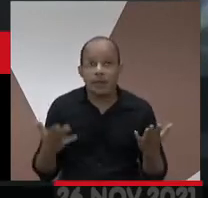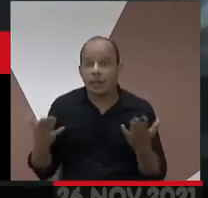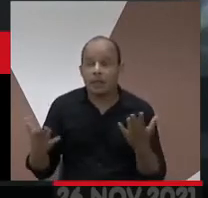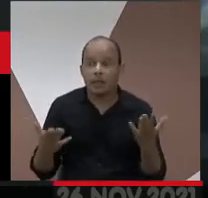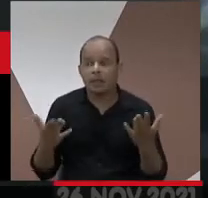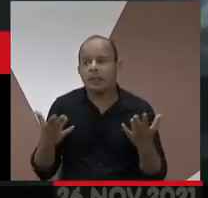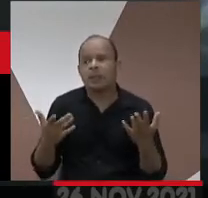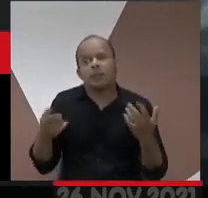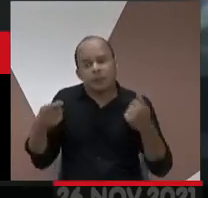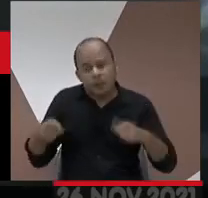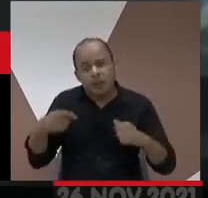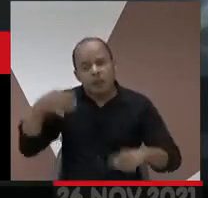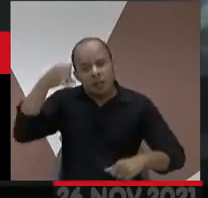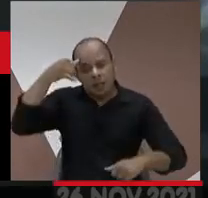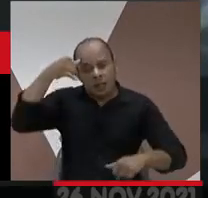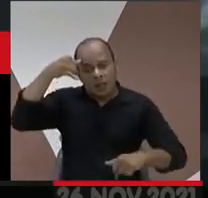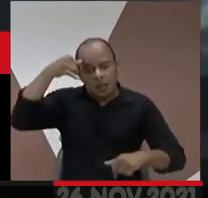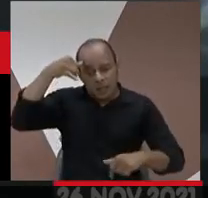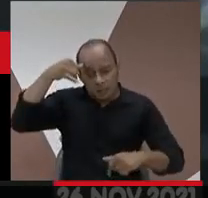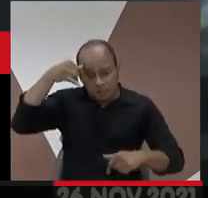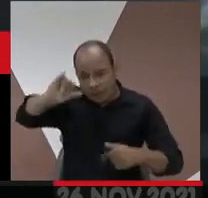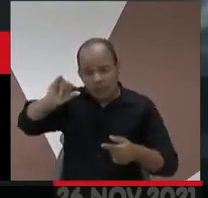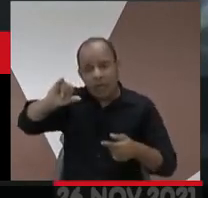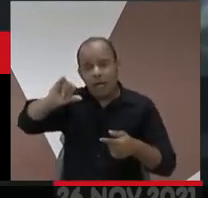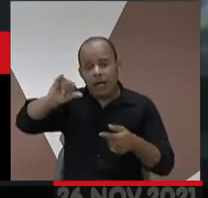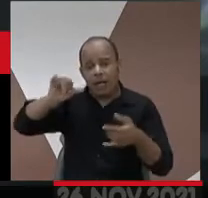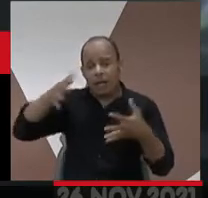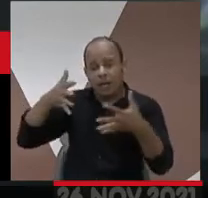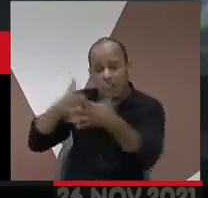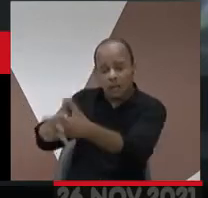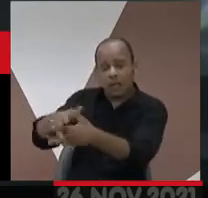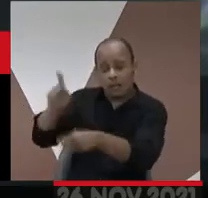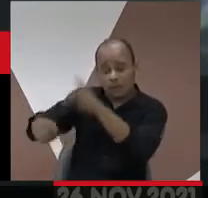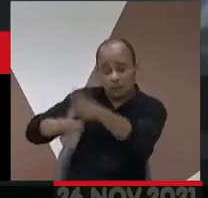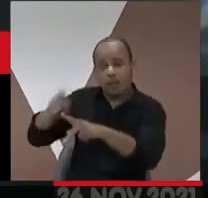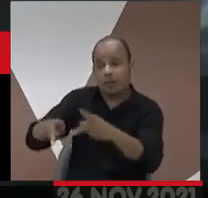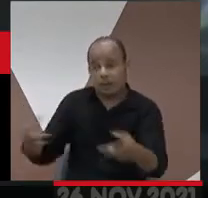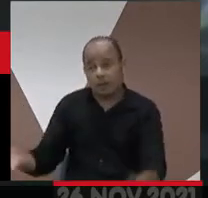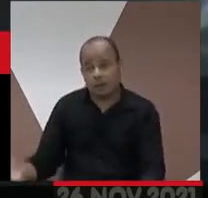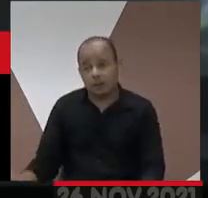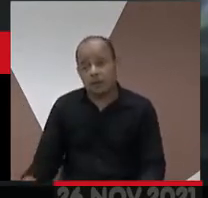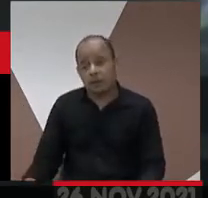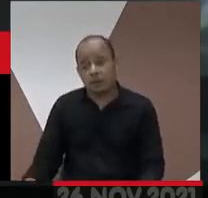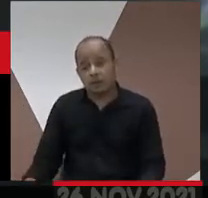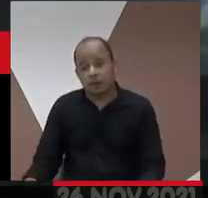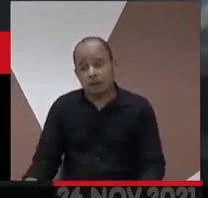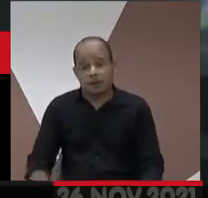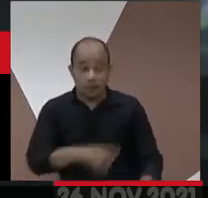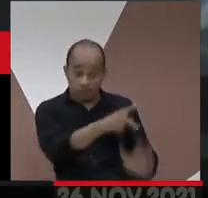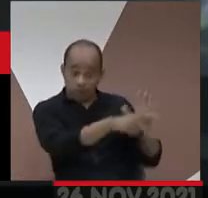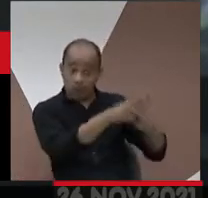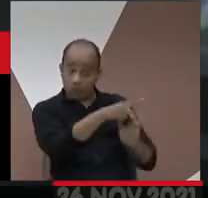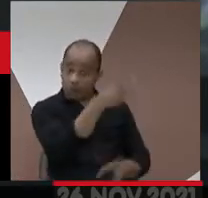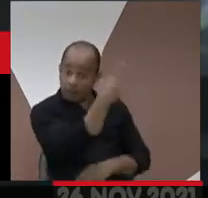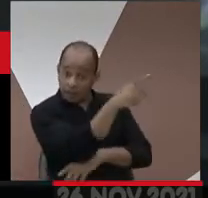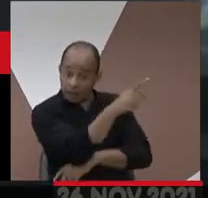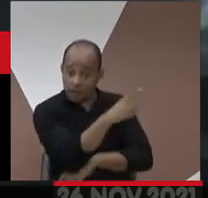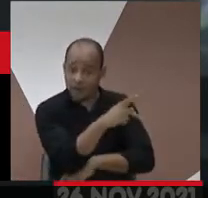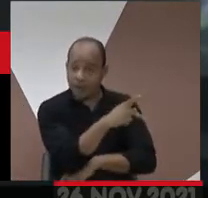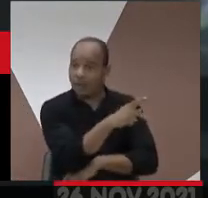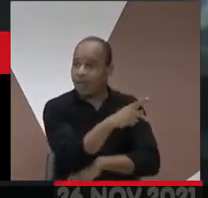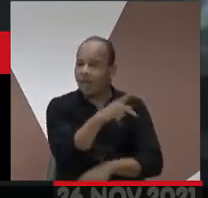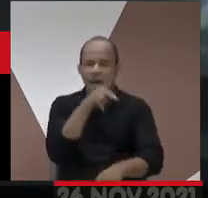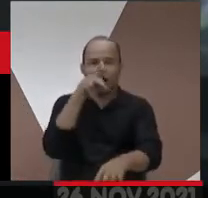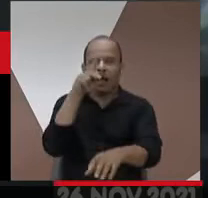regiões densamente populosas. E o projeto que eles aceitam é devastar. Em Betim